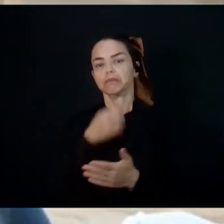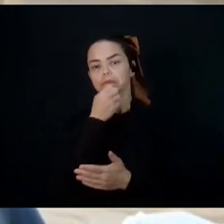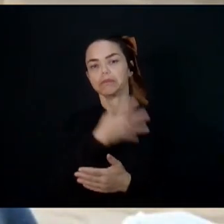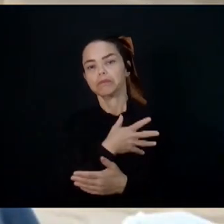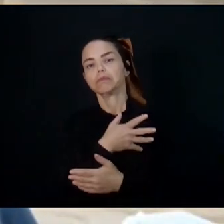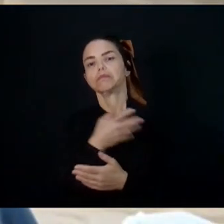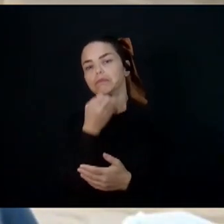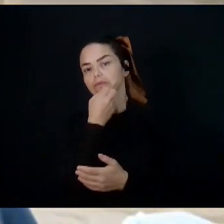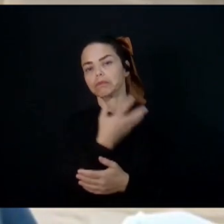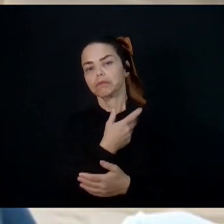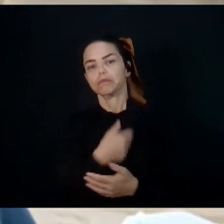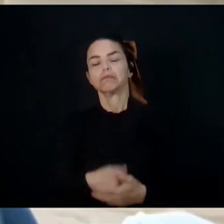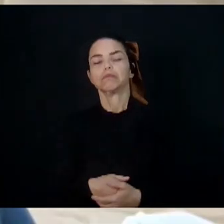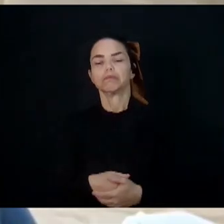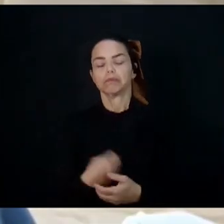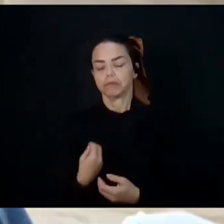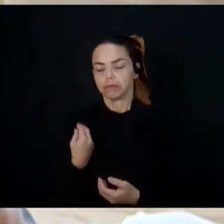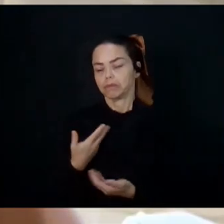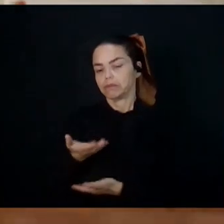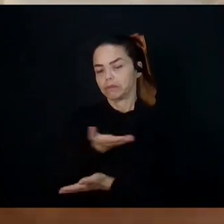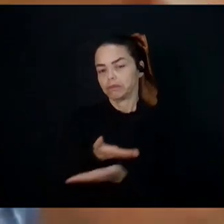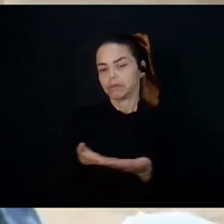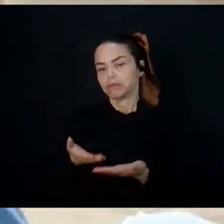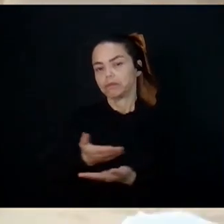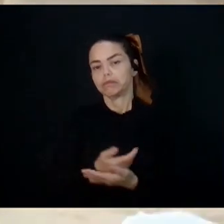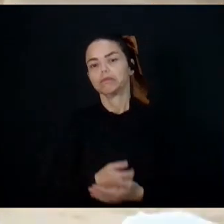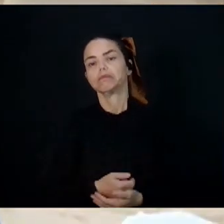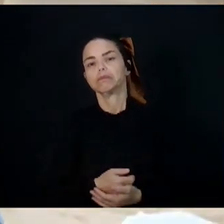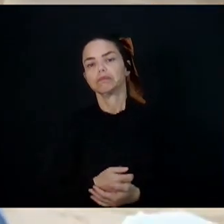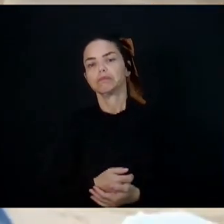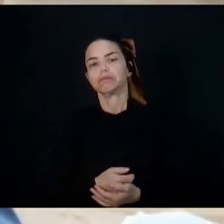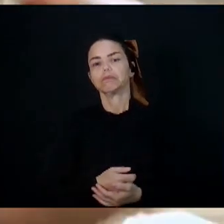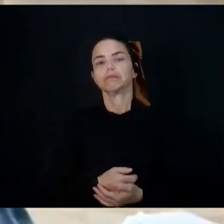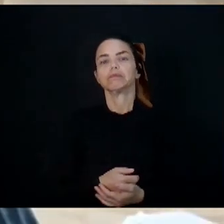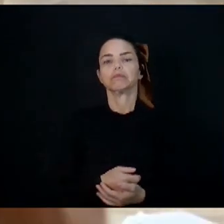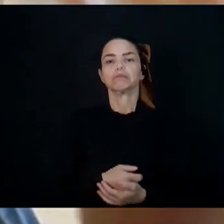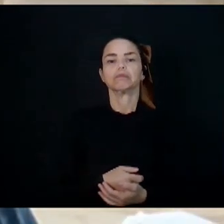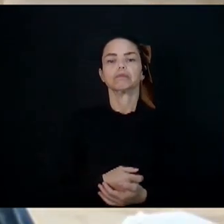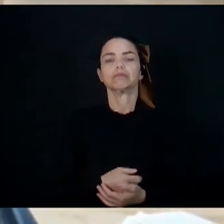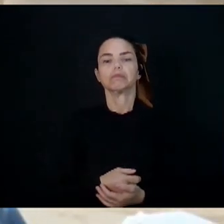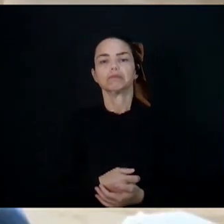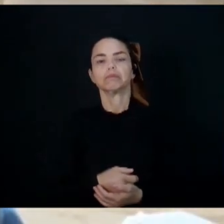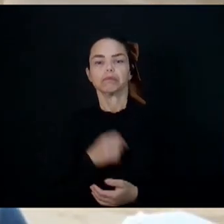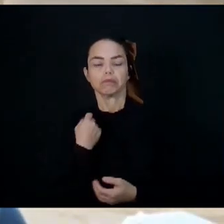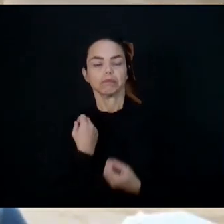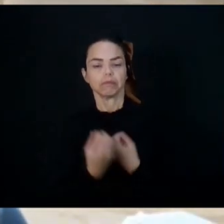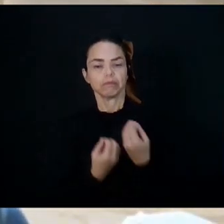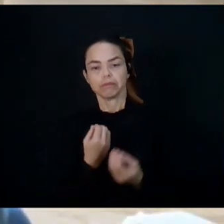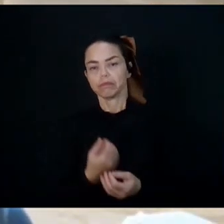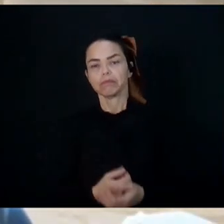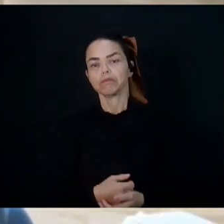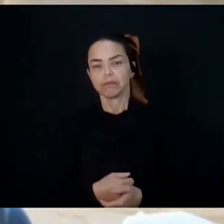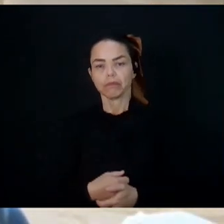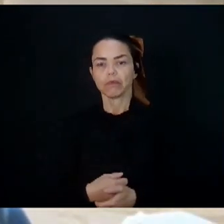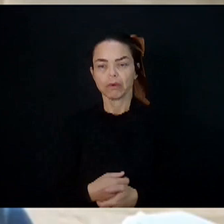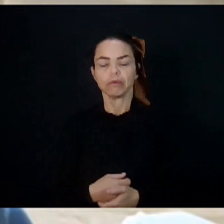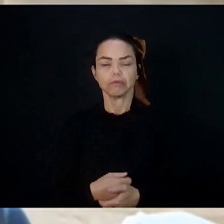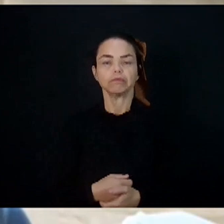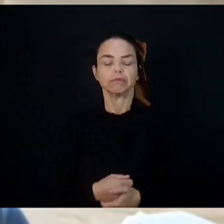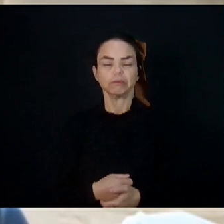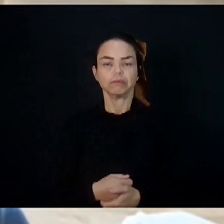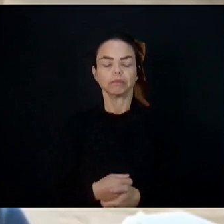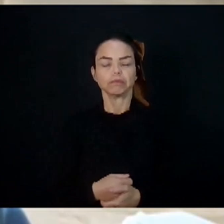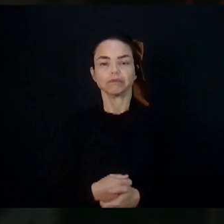do conviver, né? Então, não é sobre um ou outro, é como lidar com ambos. Muito